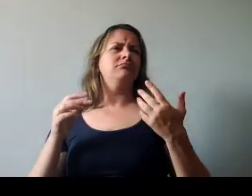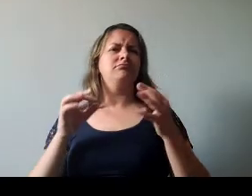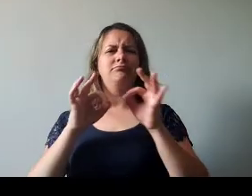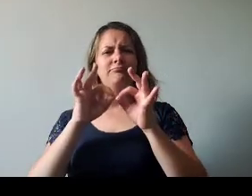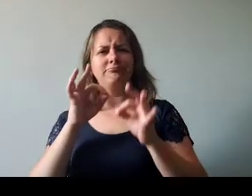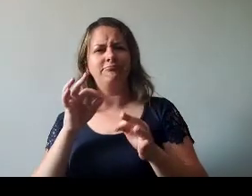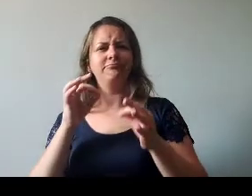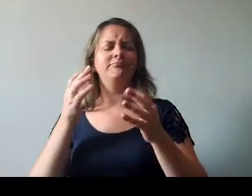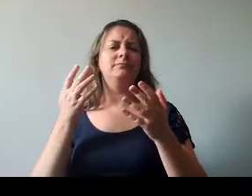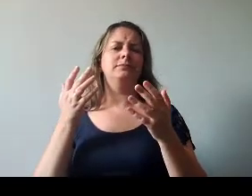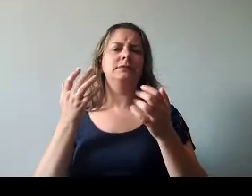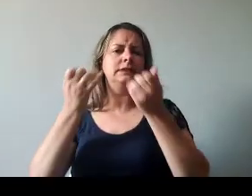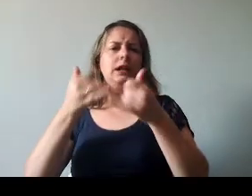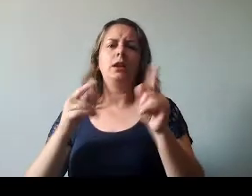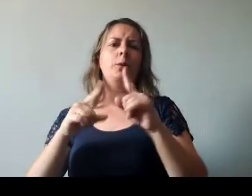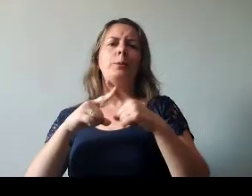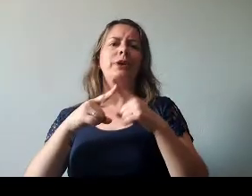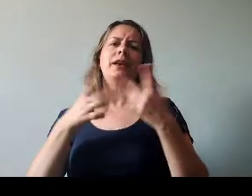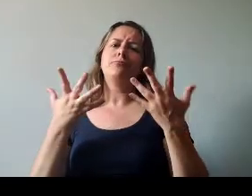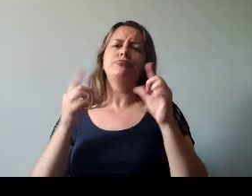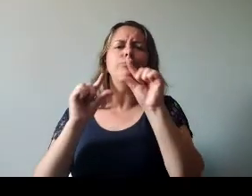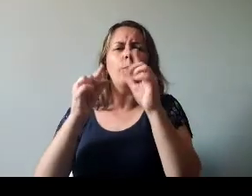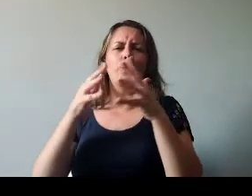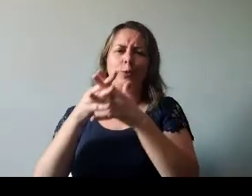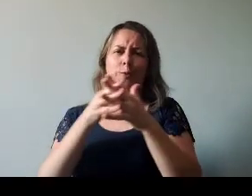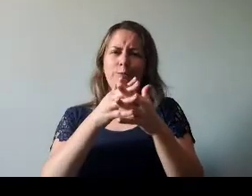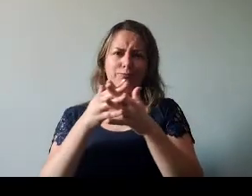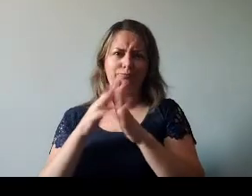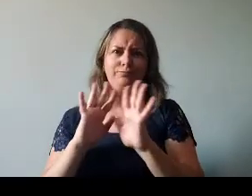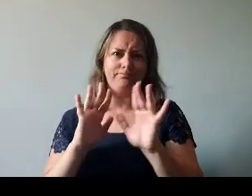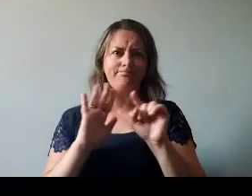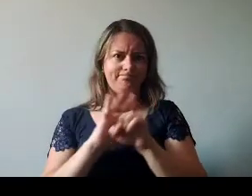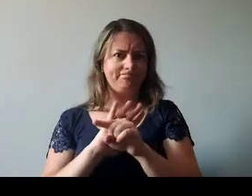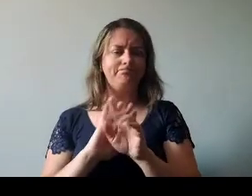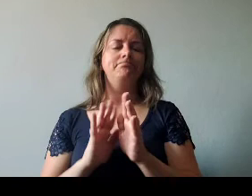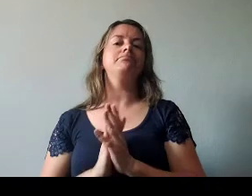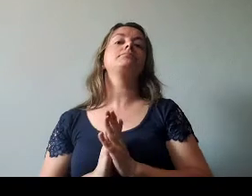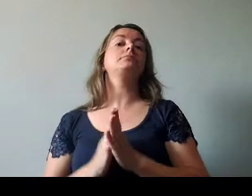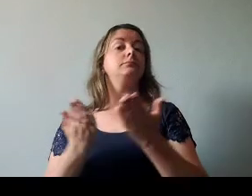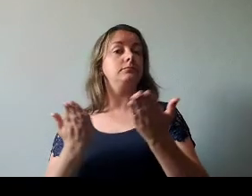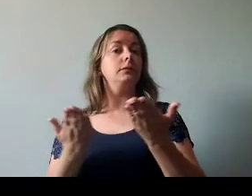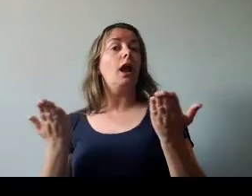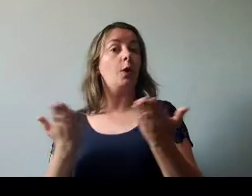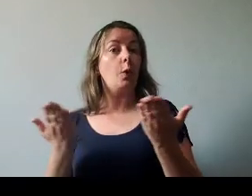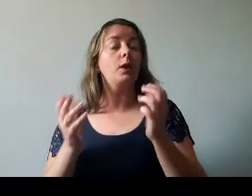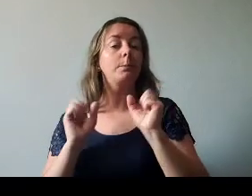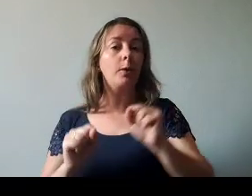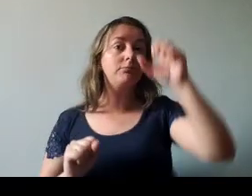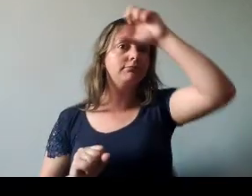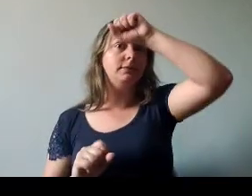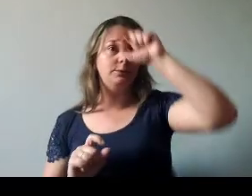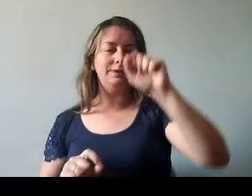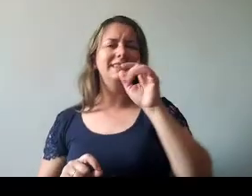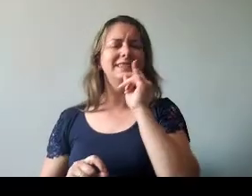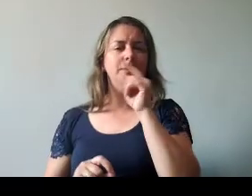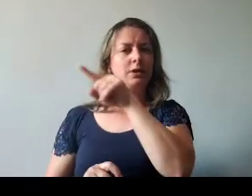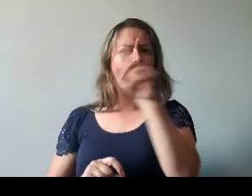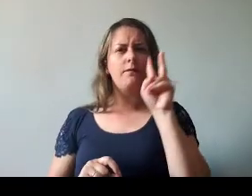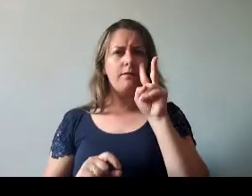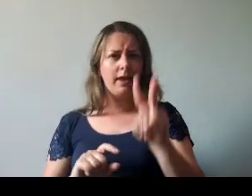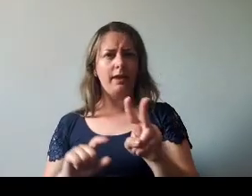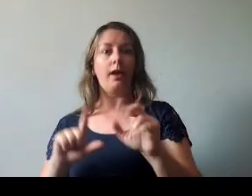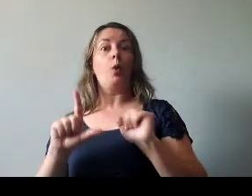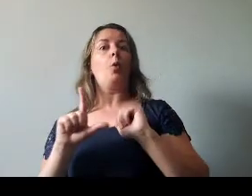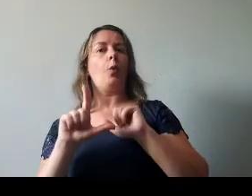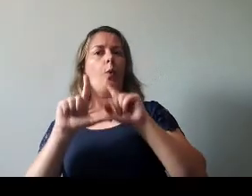complicadinho. Agora, que vocês podem já saber o seguinte, se você vê um gráfico de posição, que é uma